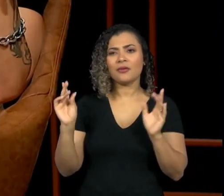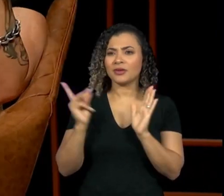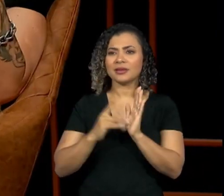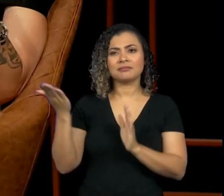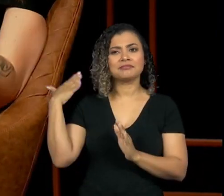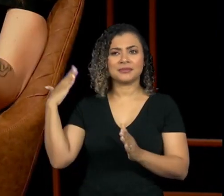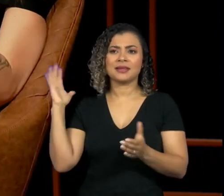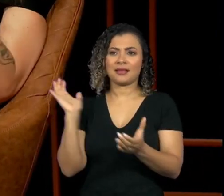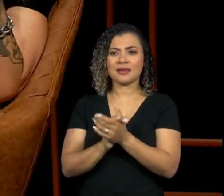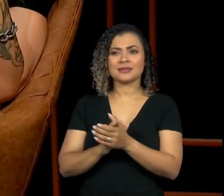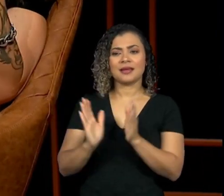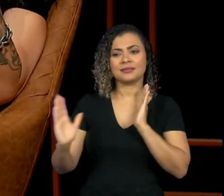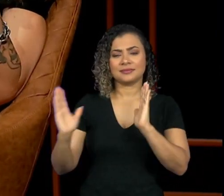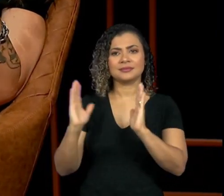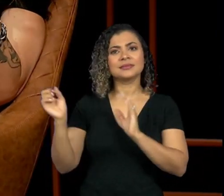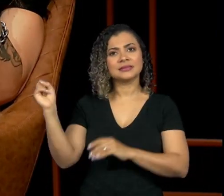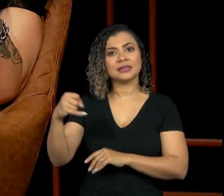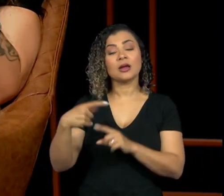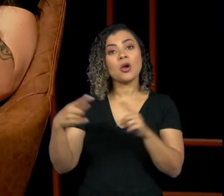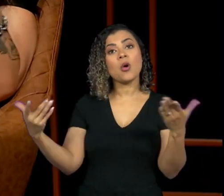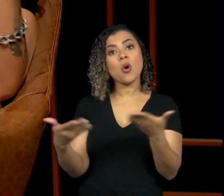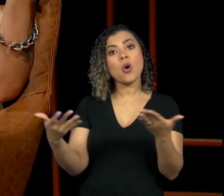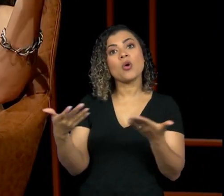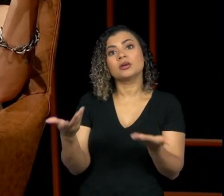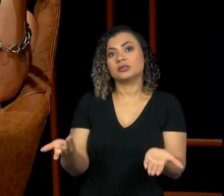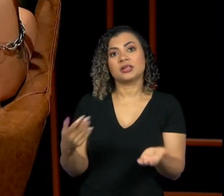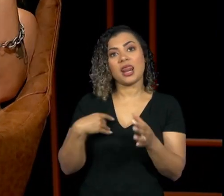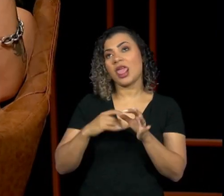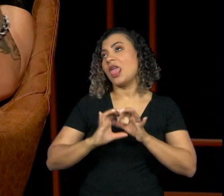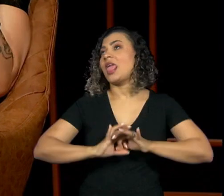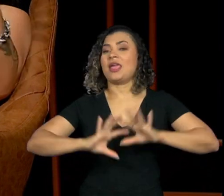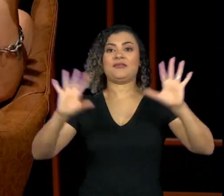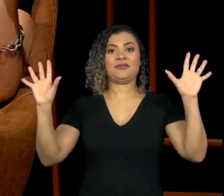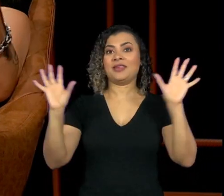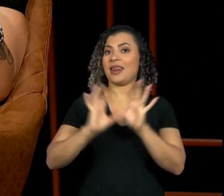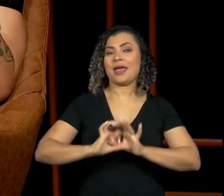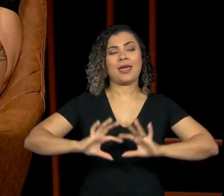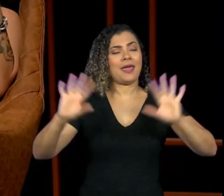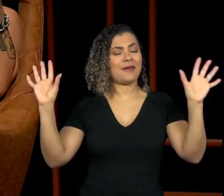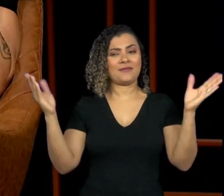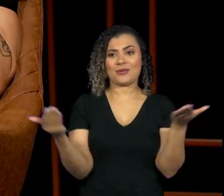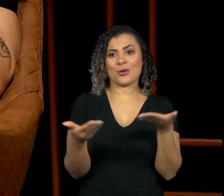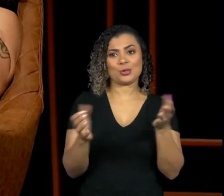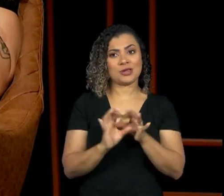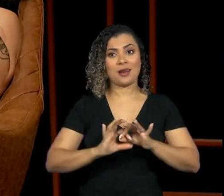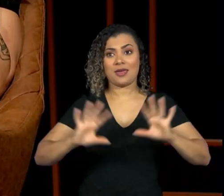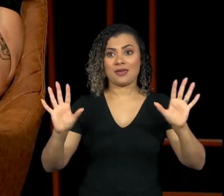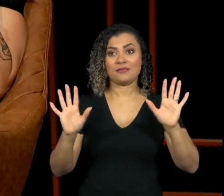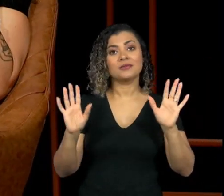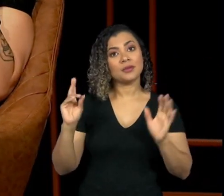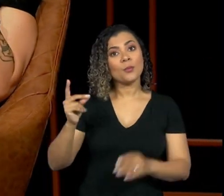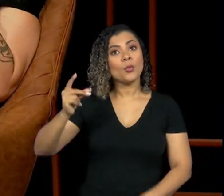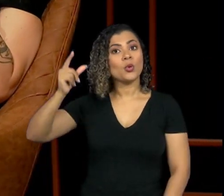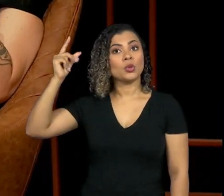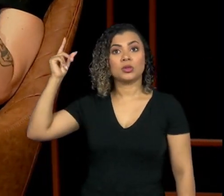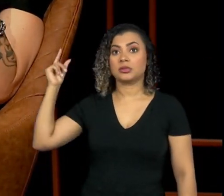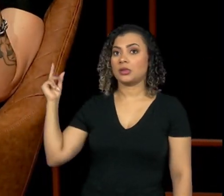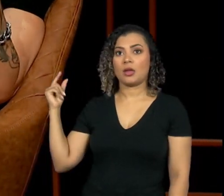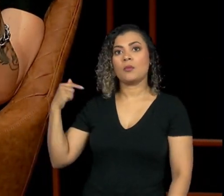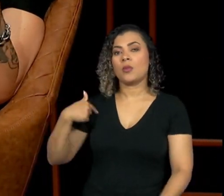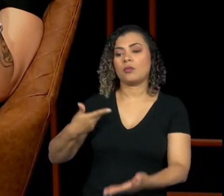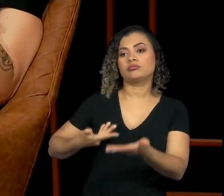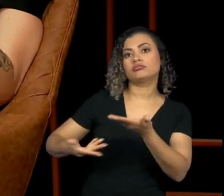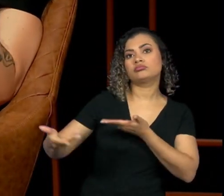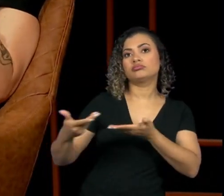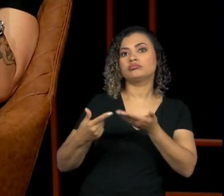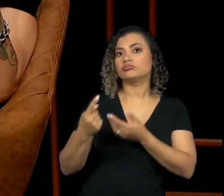fui casada. Que hoje eu sou uma pessoa, assim, livre, né? Eu me considero uma mulher livre. Faz muito tempo que eu não entro num